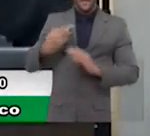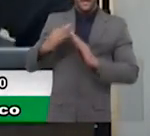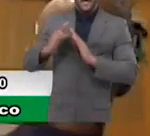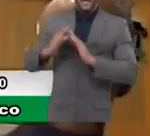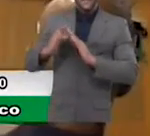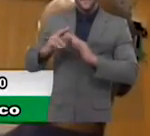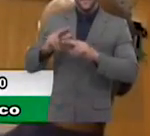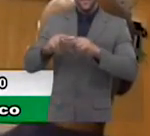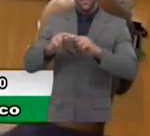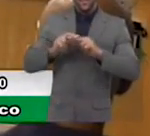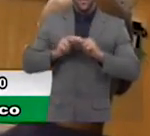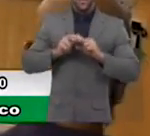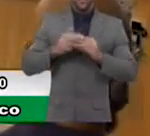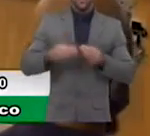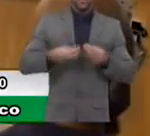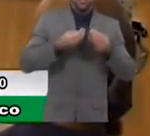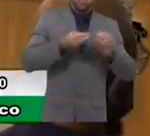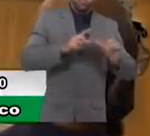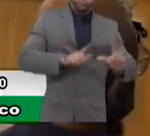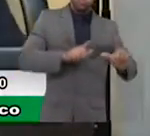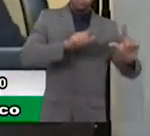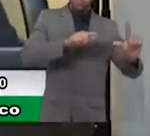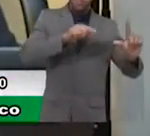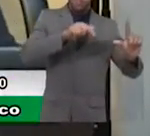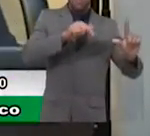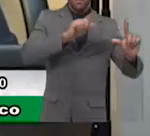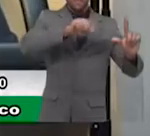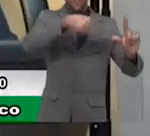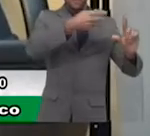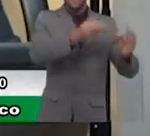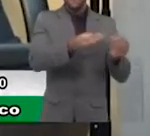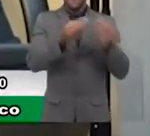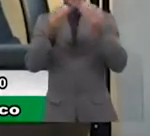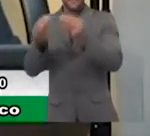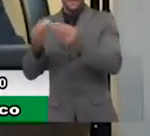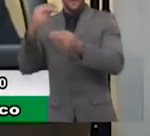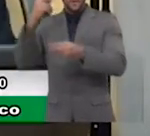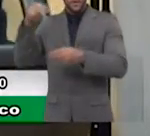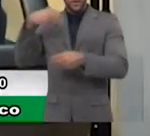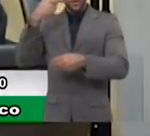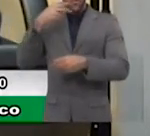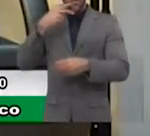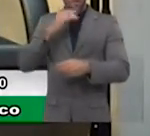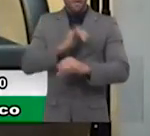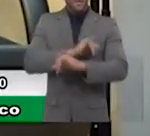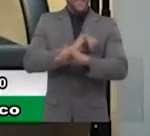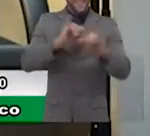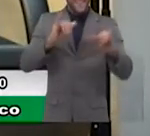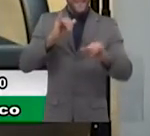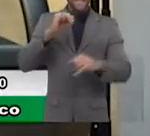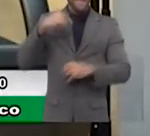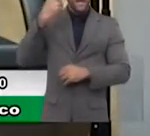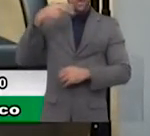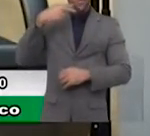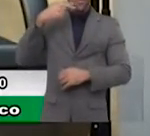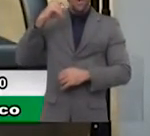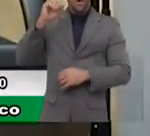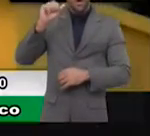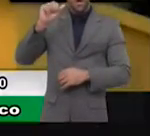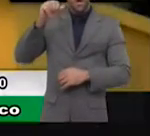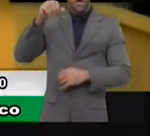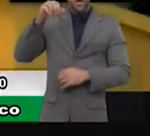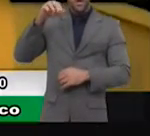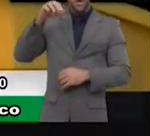Legal. Tonioro, um grande amigo. Tonioro, falar do Tonioro também não cria dificuldade. Tonioro é